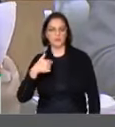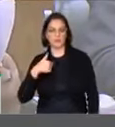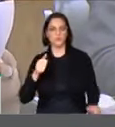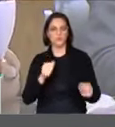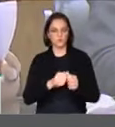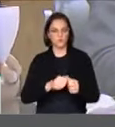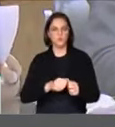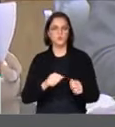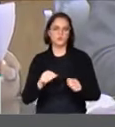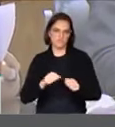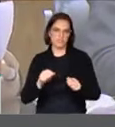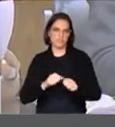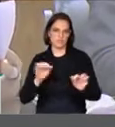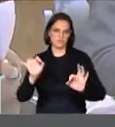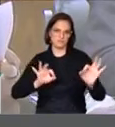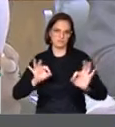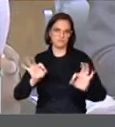de